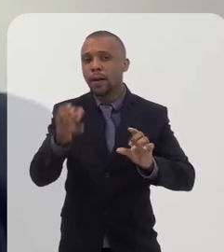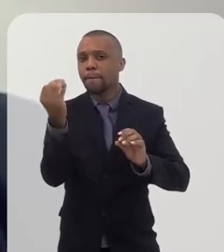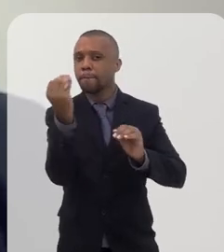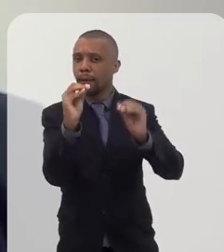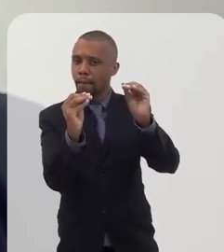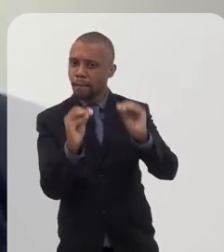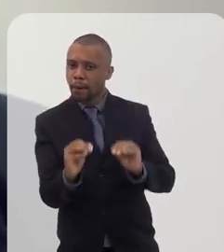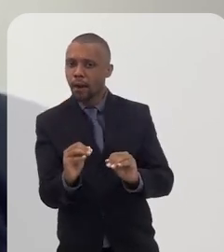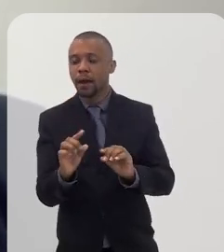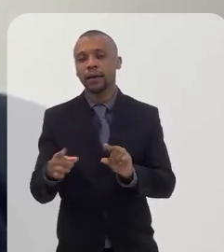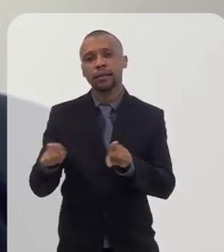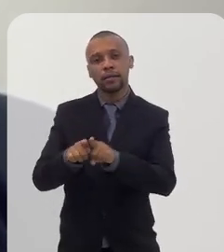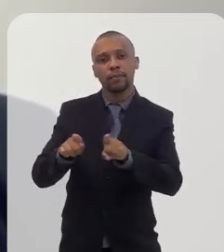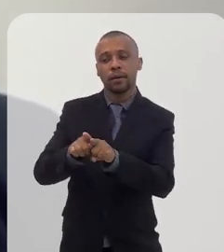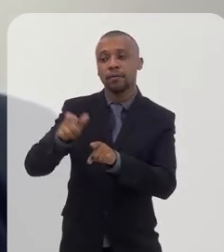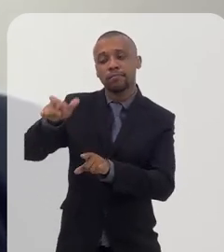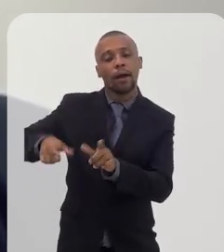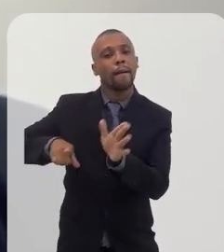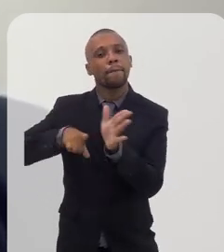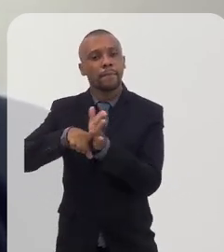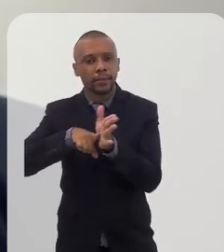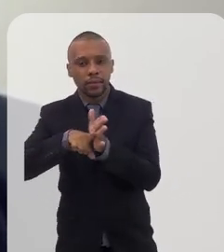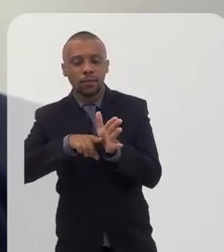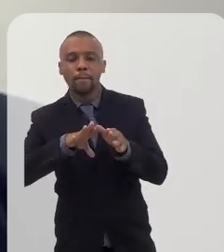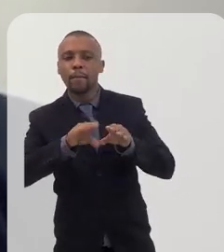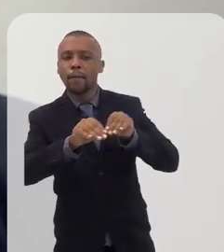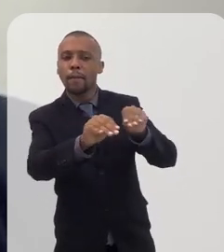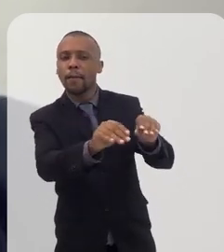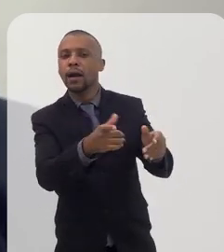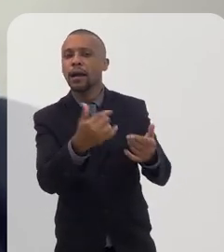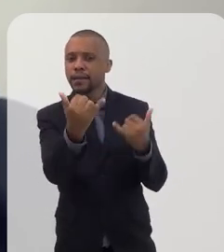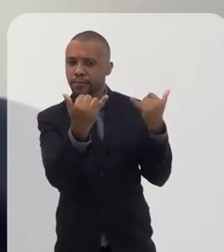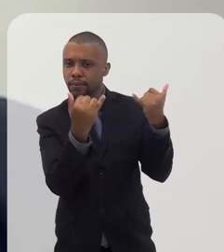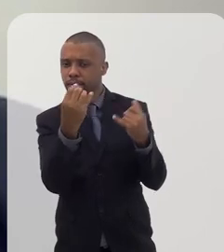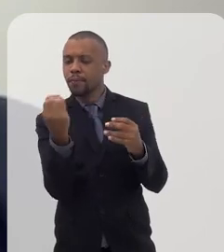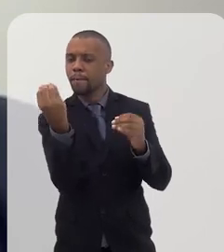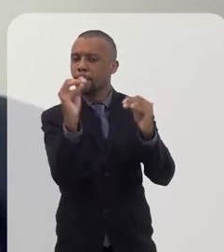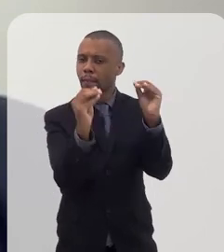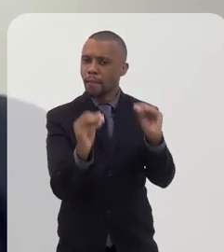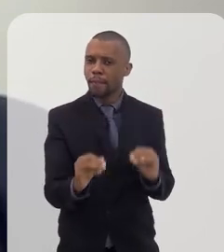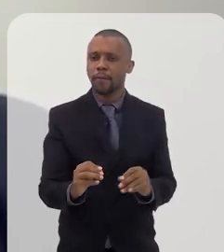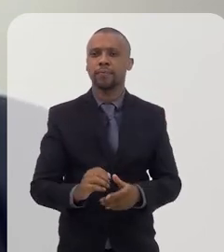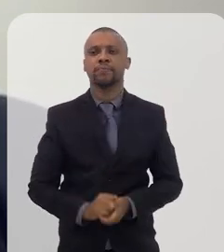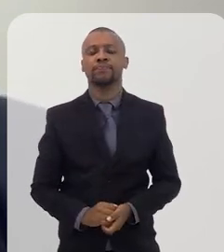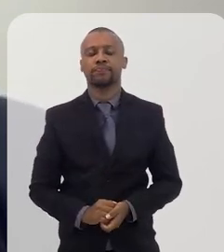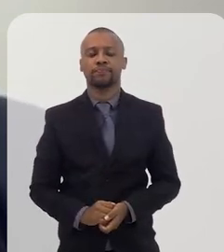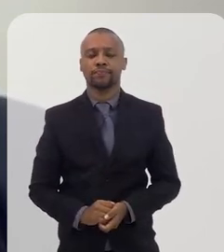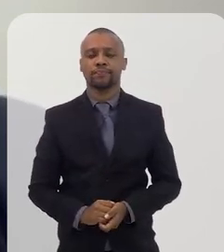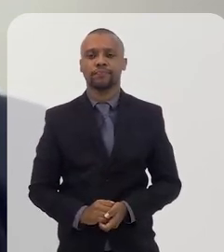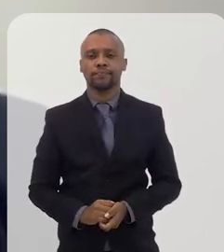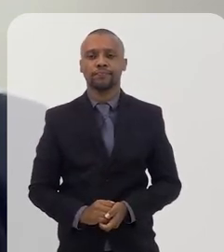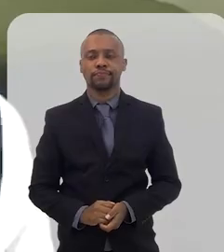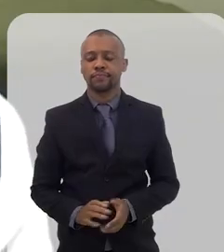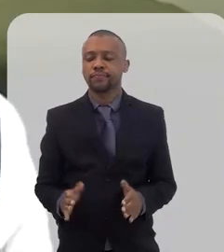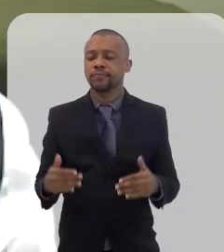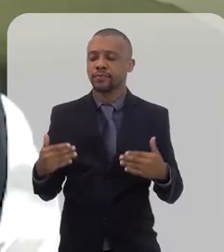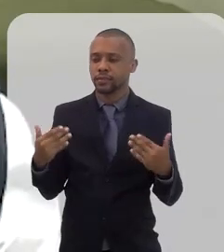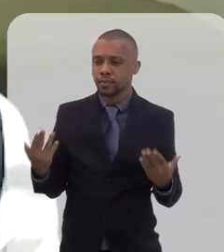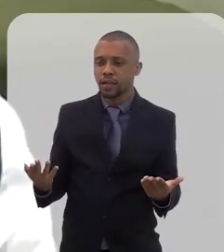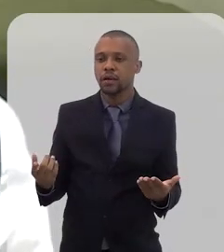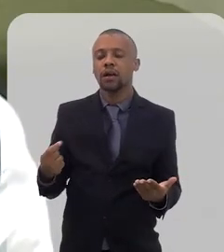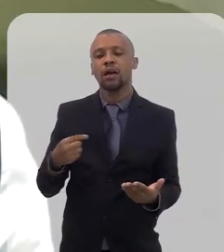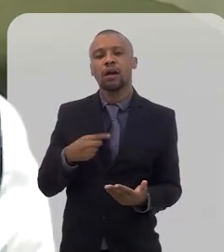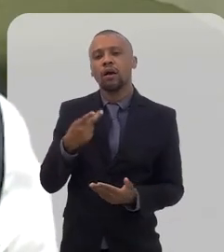toda a população e para os pesquisadores, inclusive, para usarem essas informações que estão sendo levantadas. Perfeito,